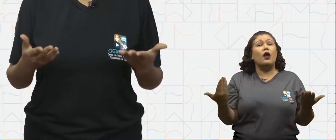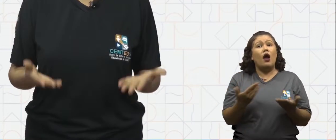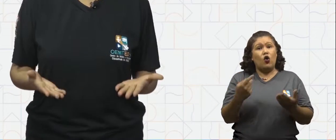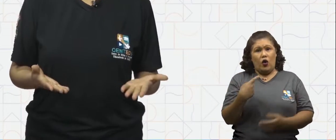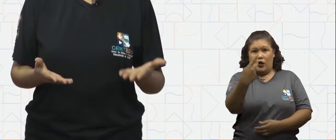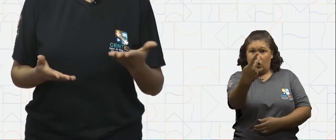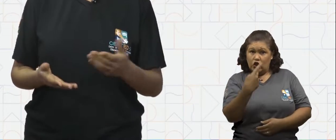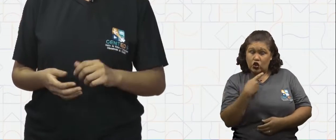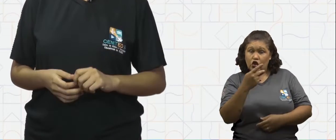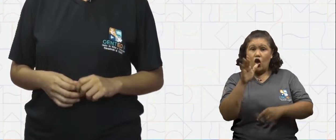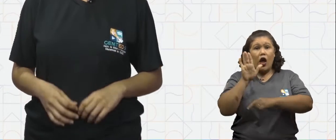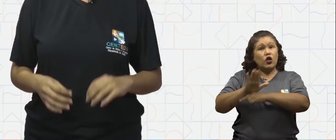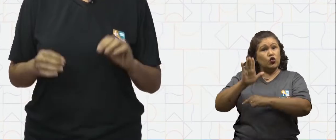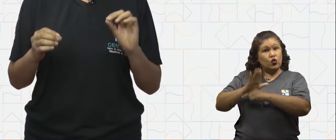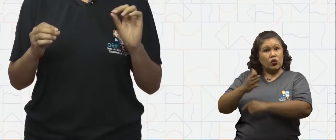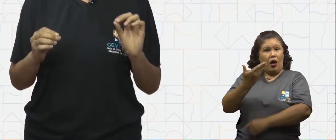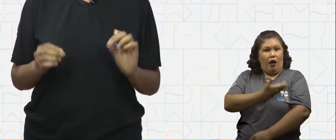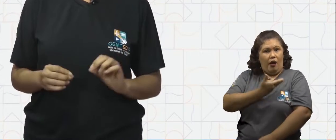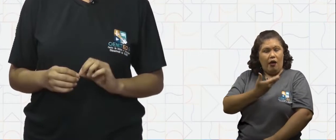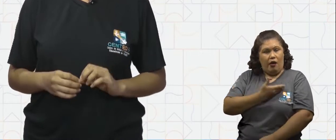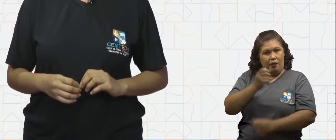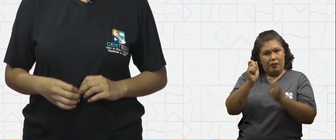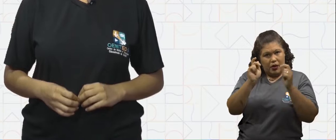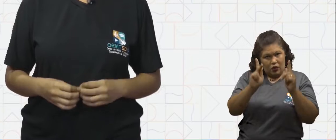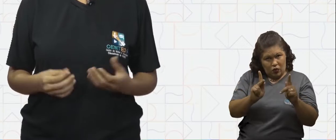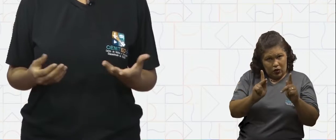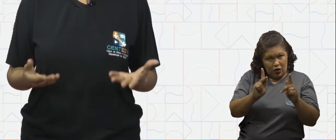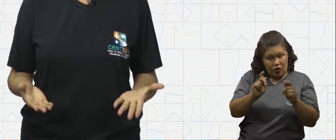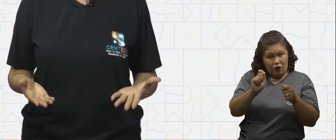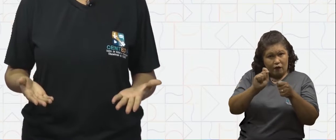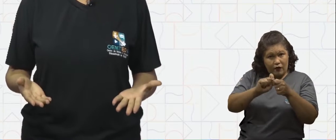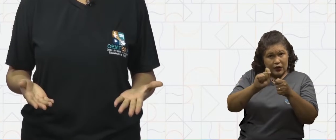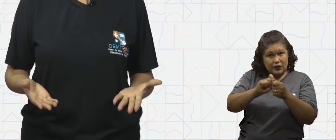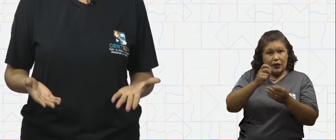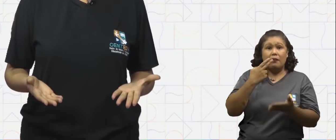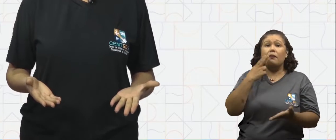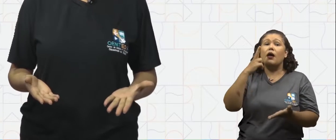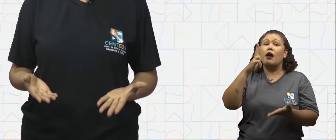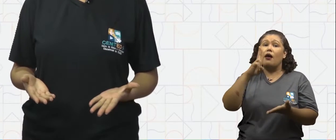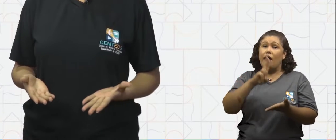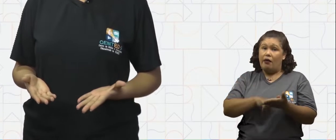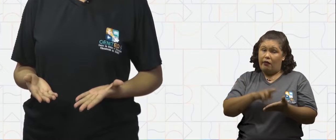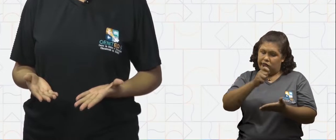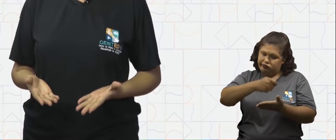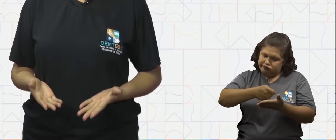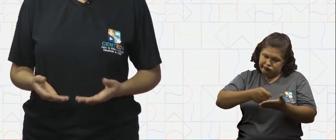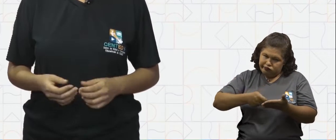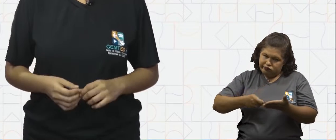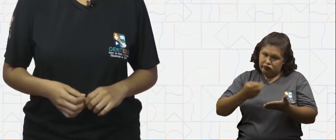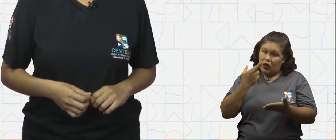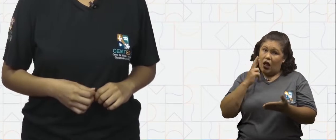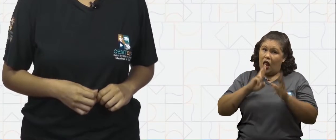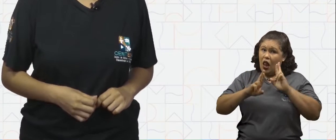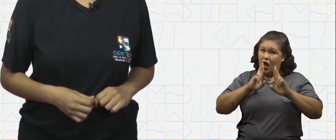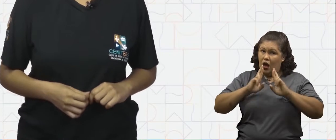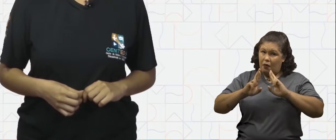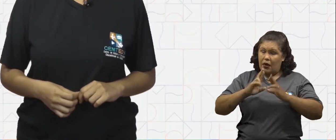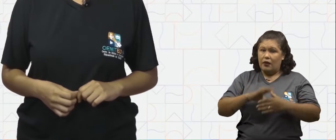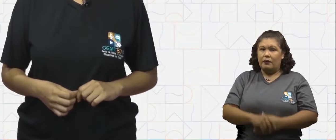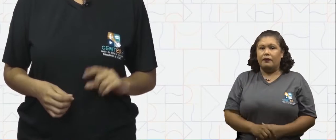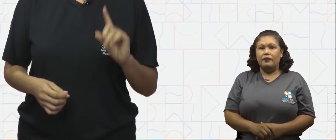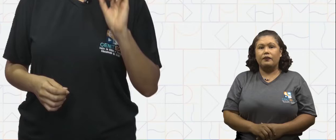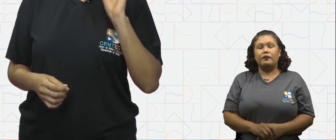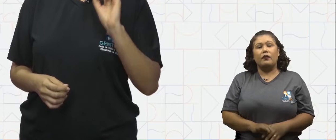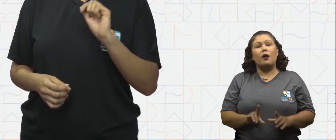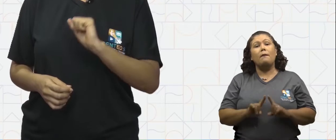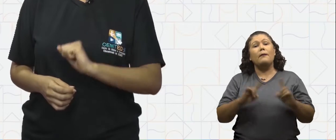e você ajudaremos nossos queridos convidados a produzirem uma carta de reclamação para o Jornal